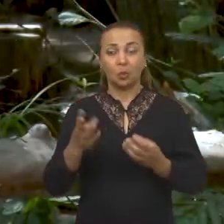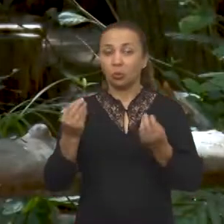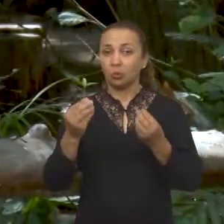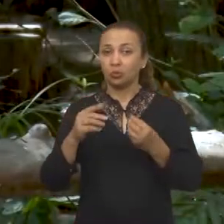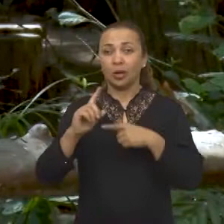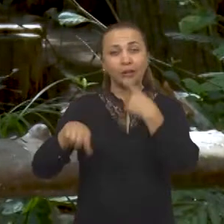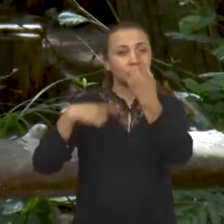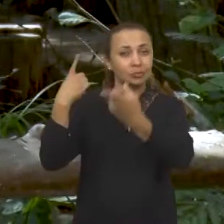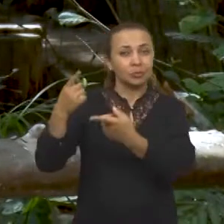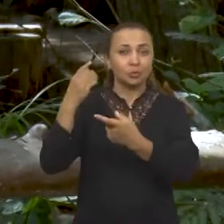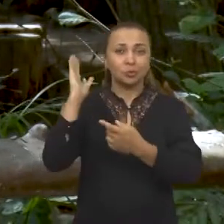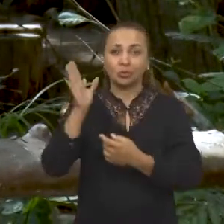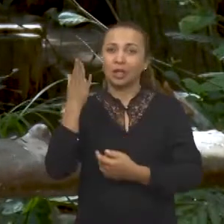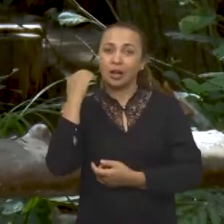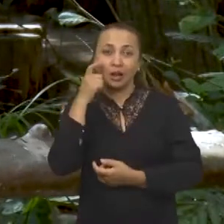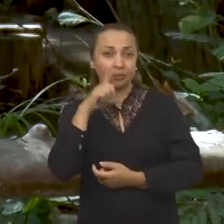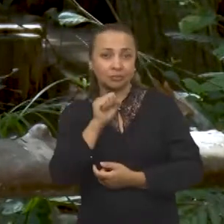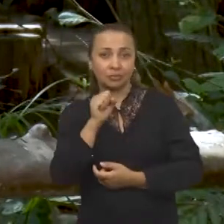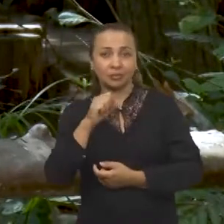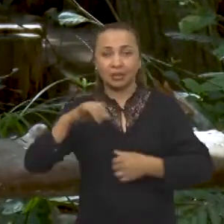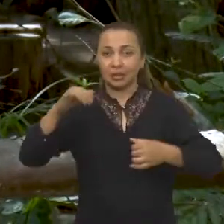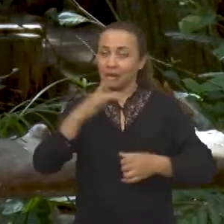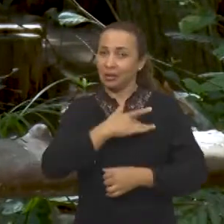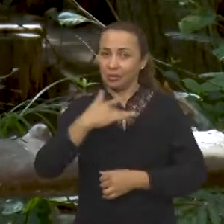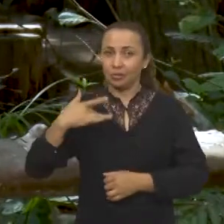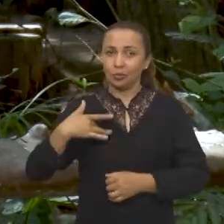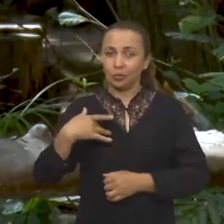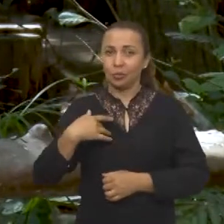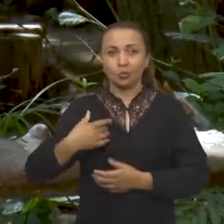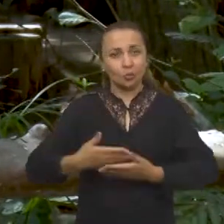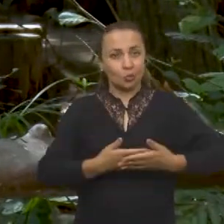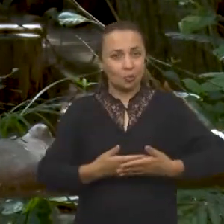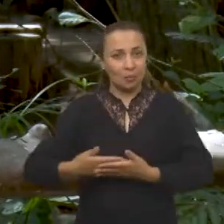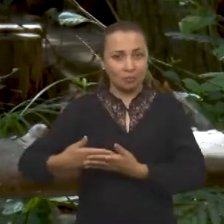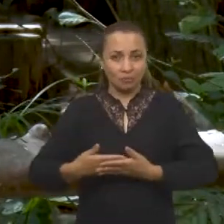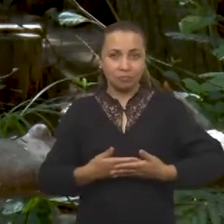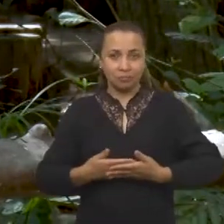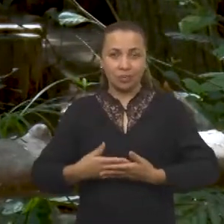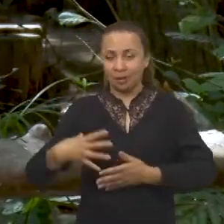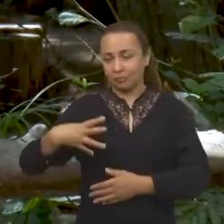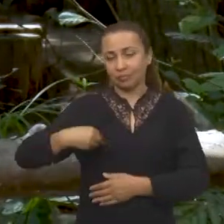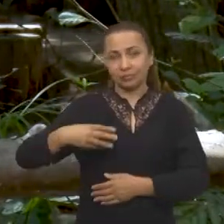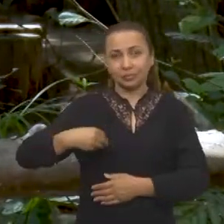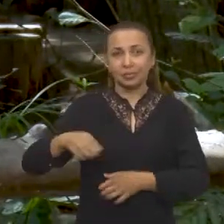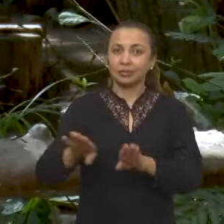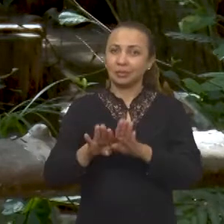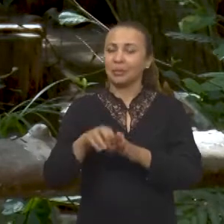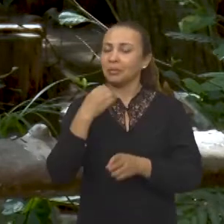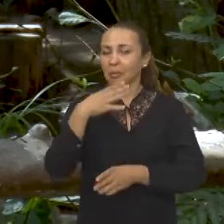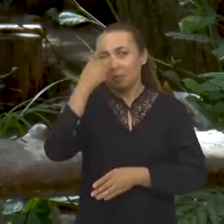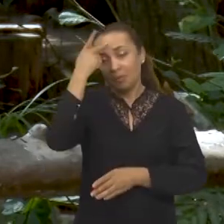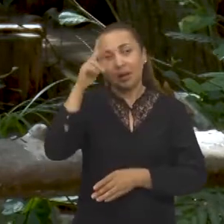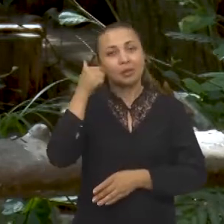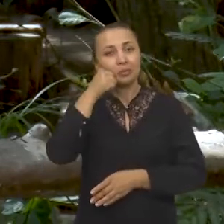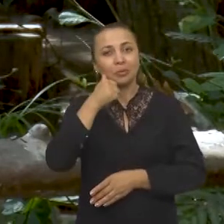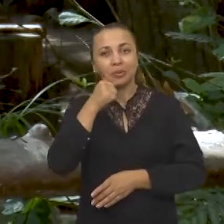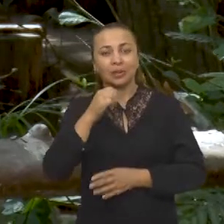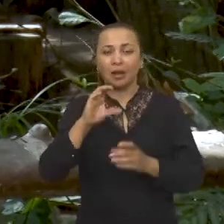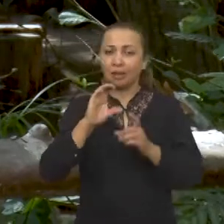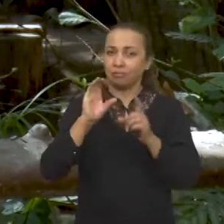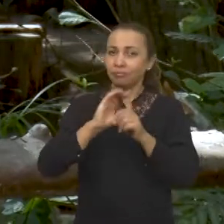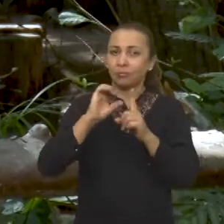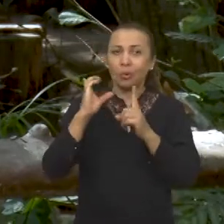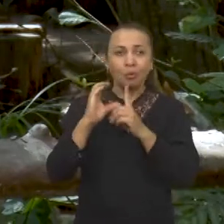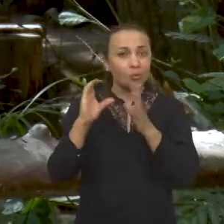Além dos já conhecidos benefícios para a saúde do bebê, a amamentação também é muito positiva para a mulher, a família, a comunidade